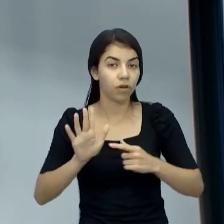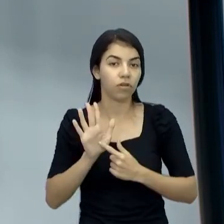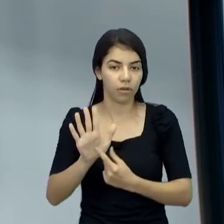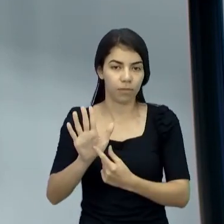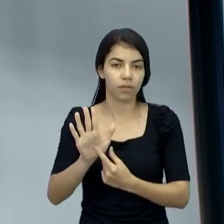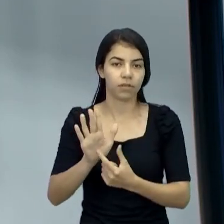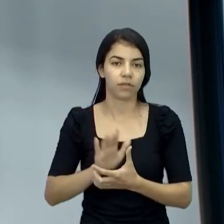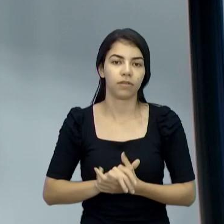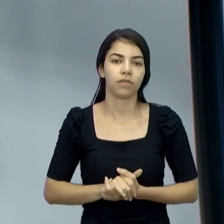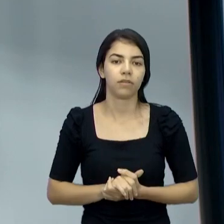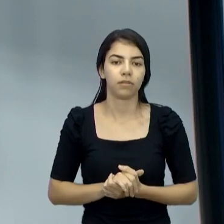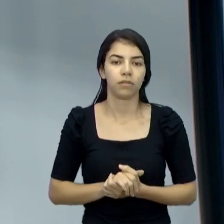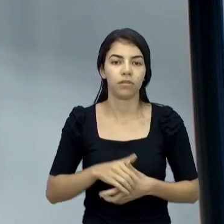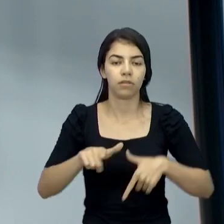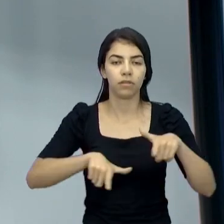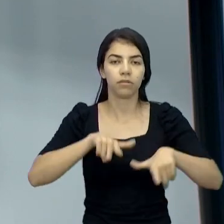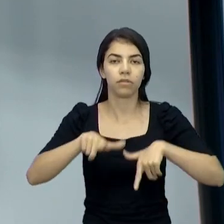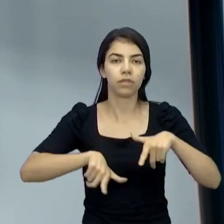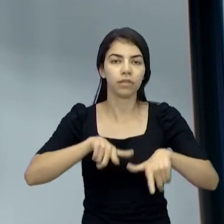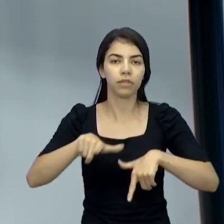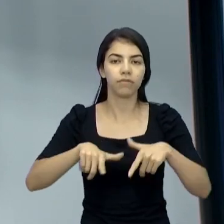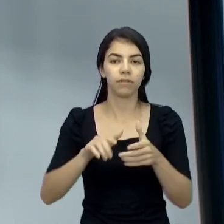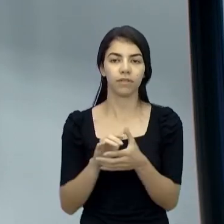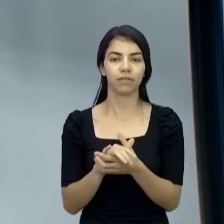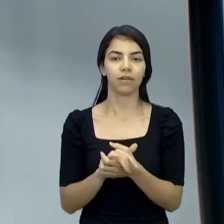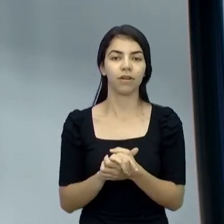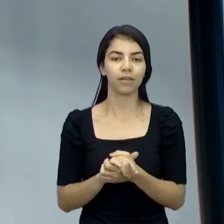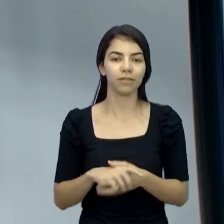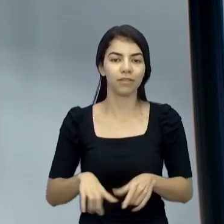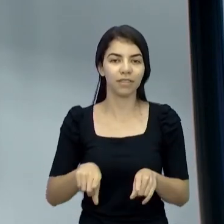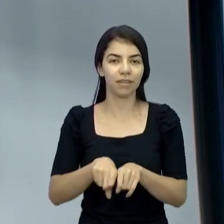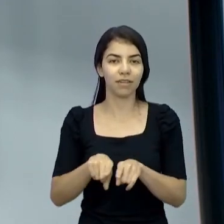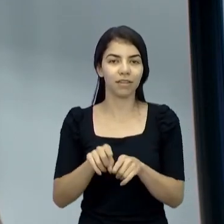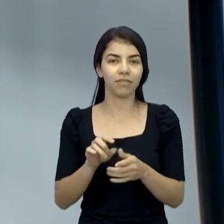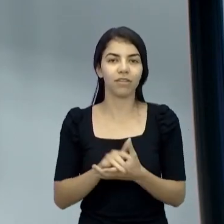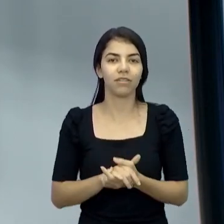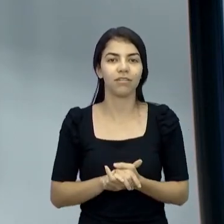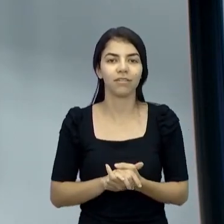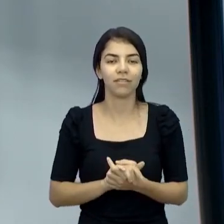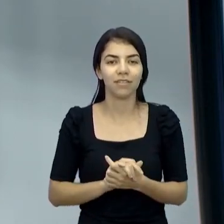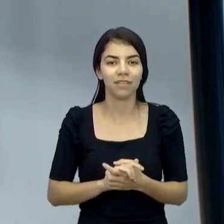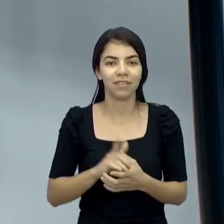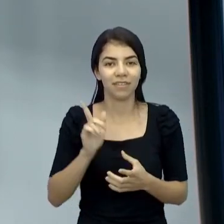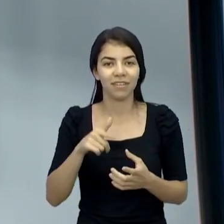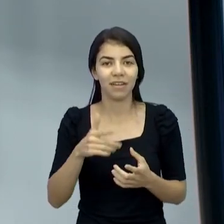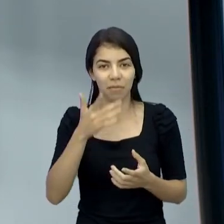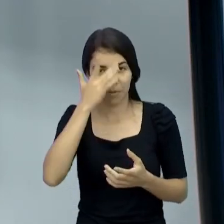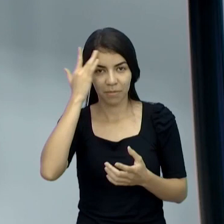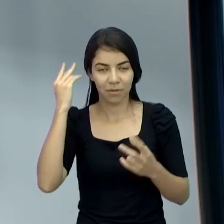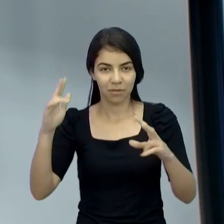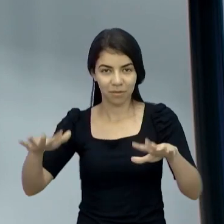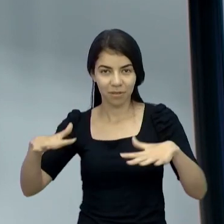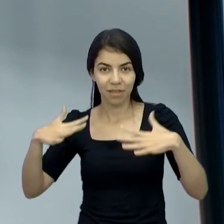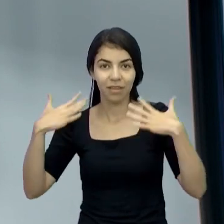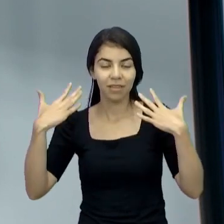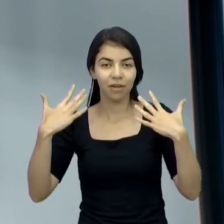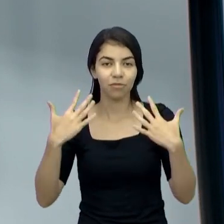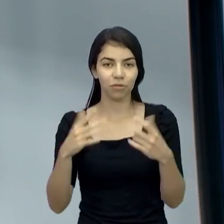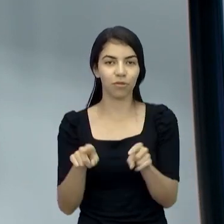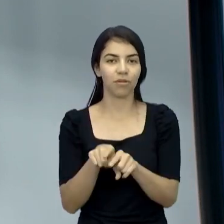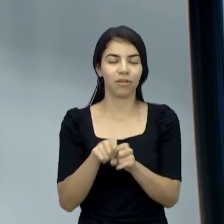dos seus trabalhos. Para quê? Para ganhar a atenção daquelas pessoas que estão ali nos assistindo. Então, isso é muito, muito